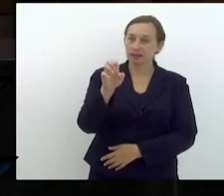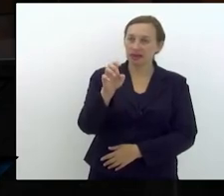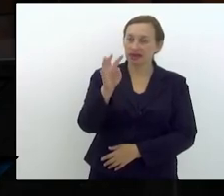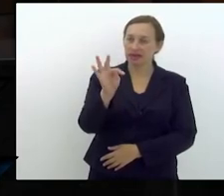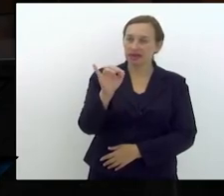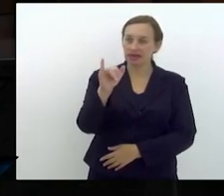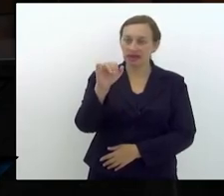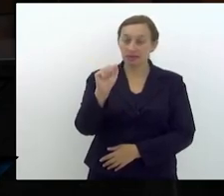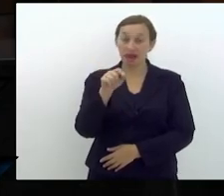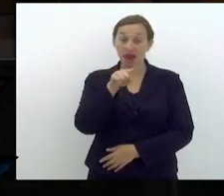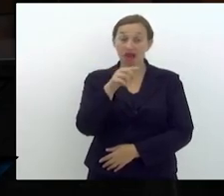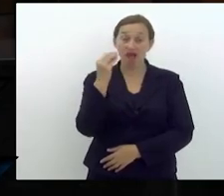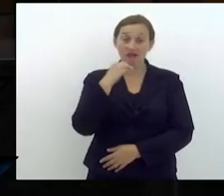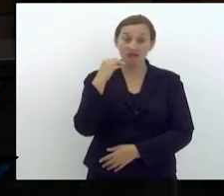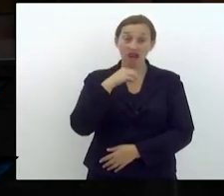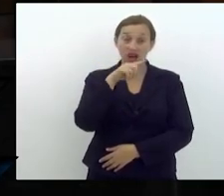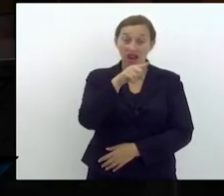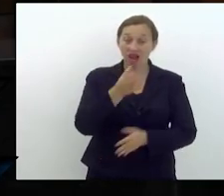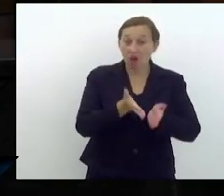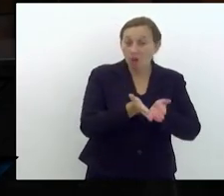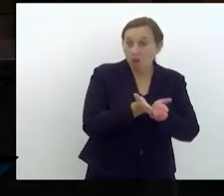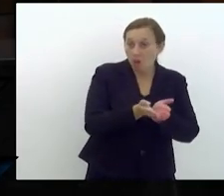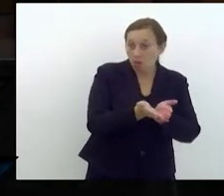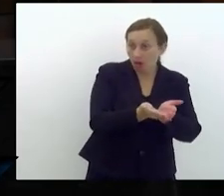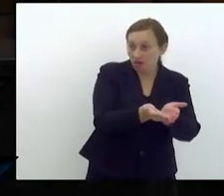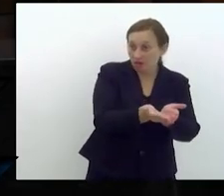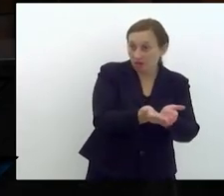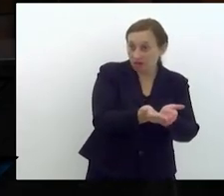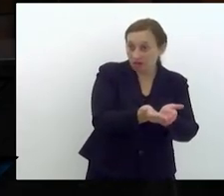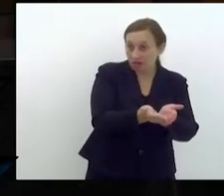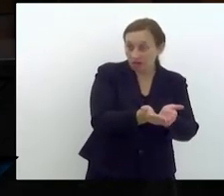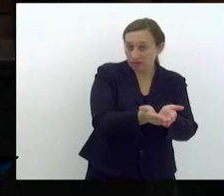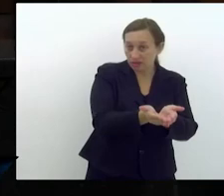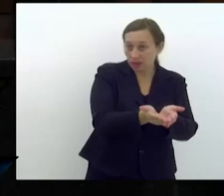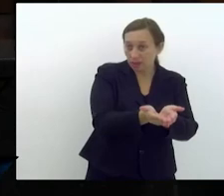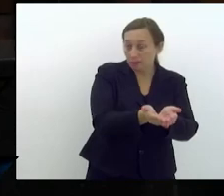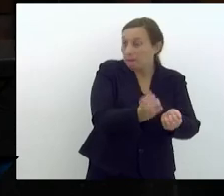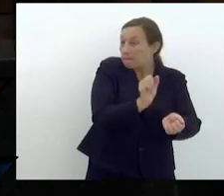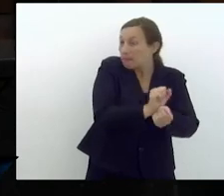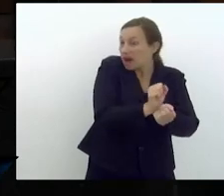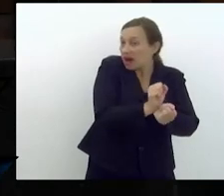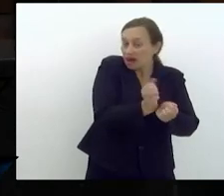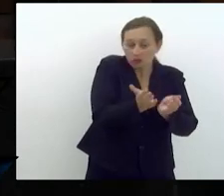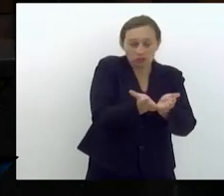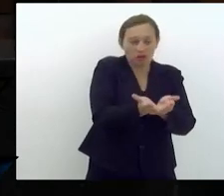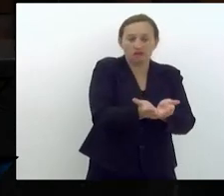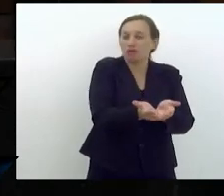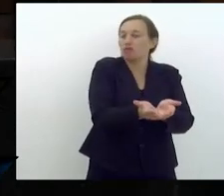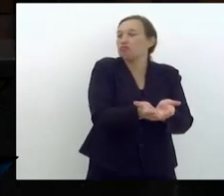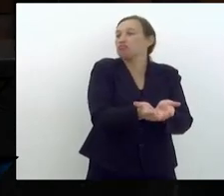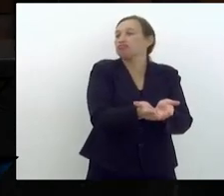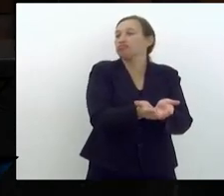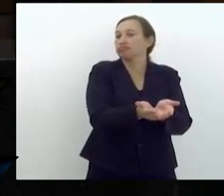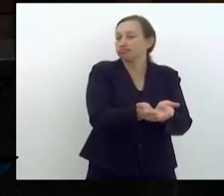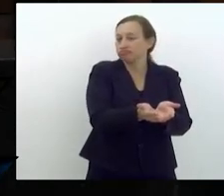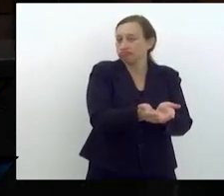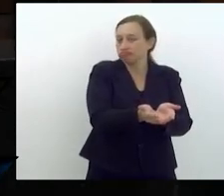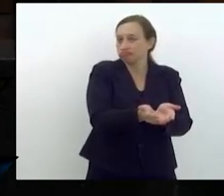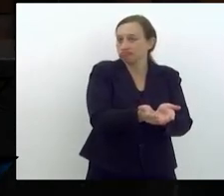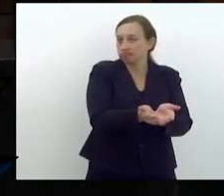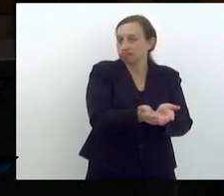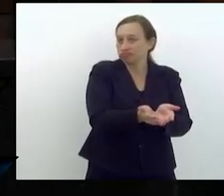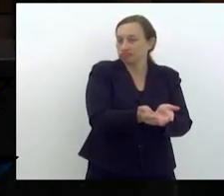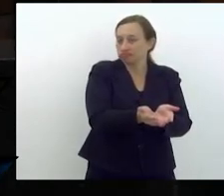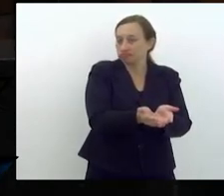ela é um navio está encalhado um navio cargueiro